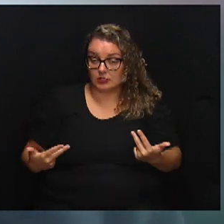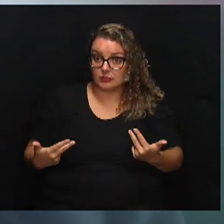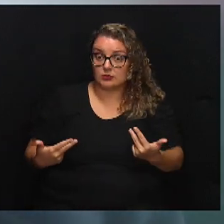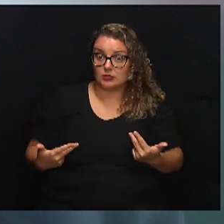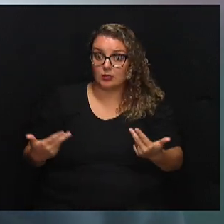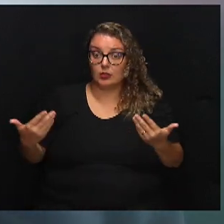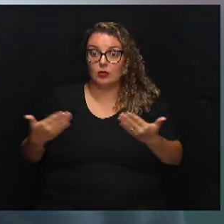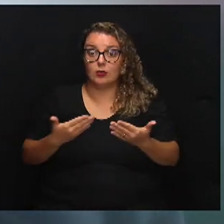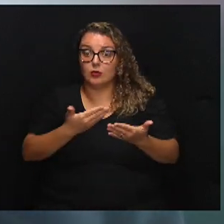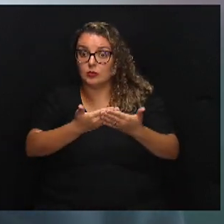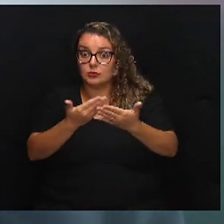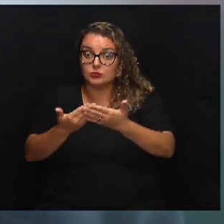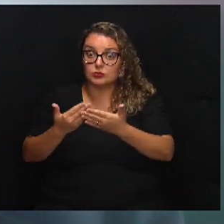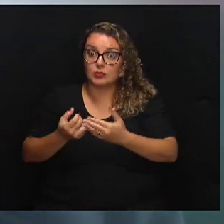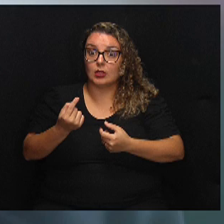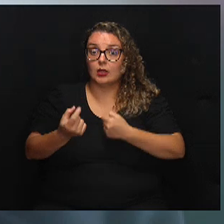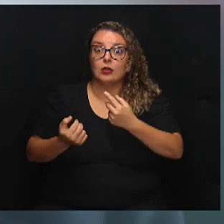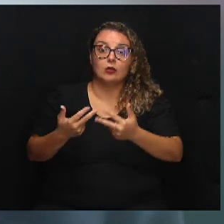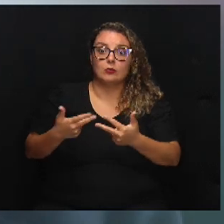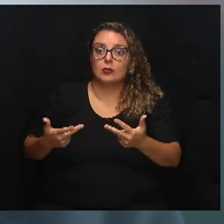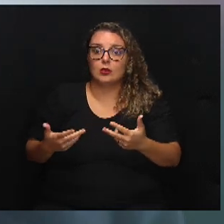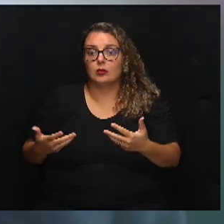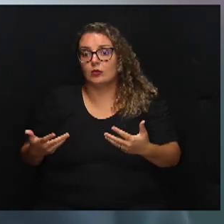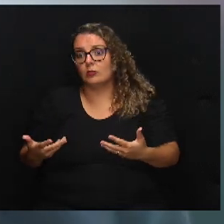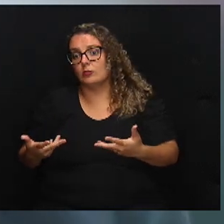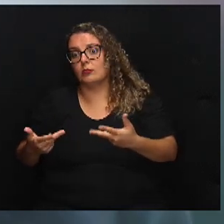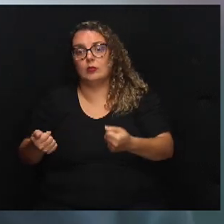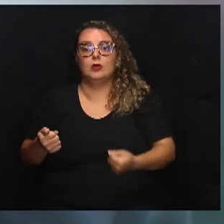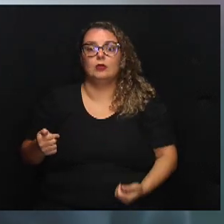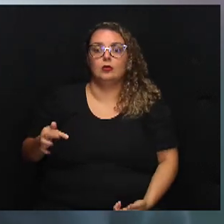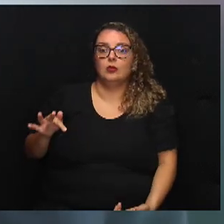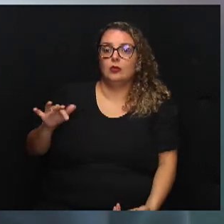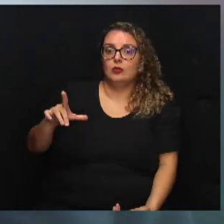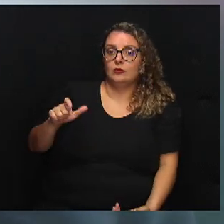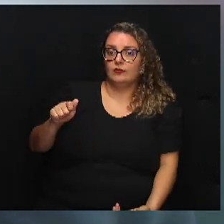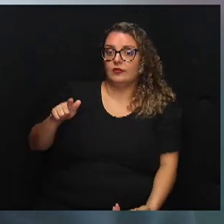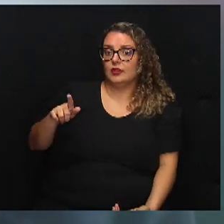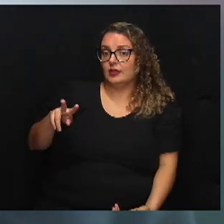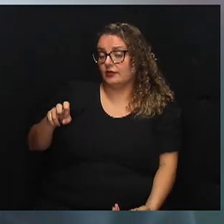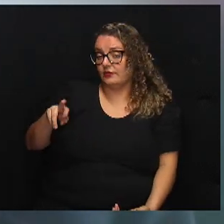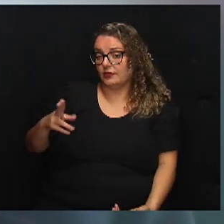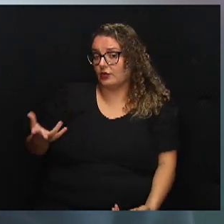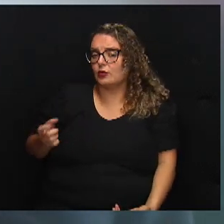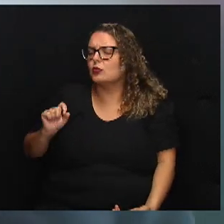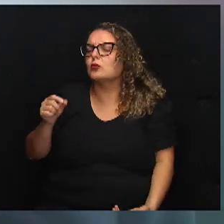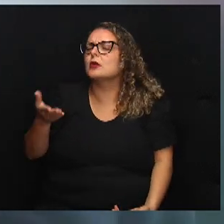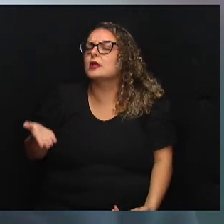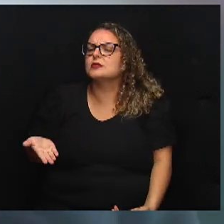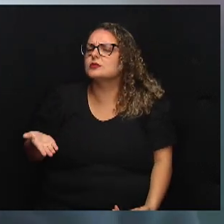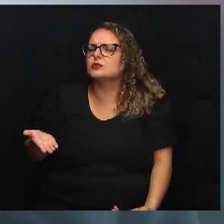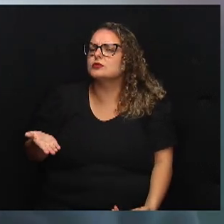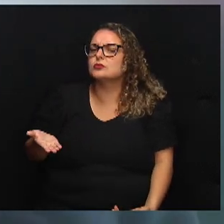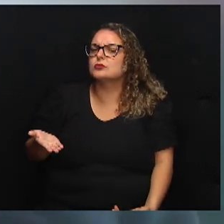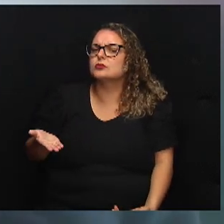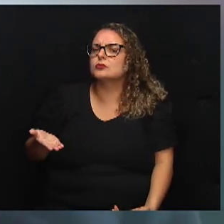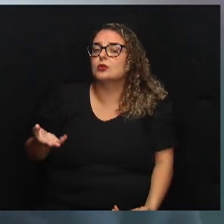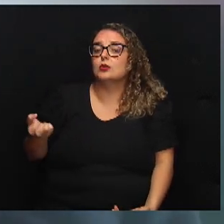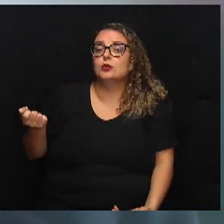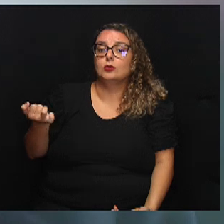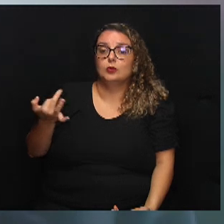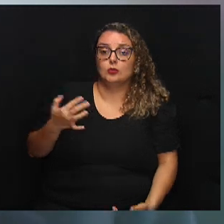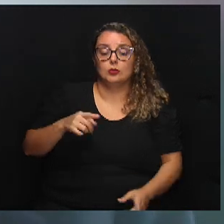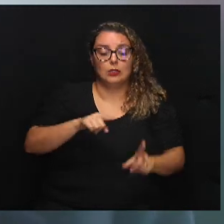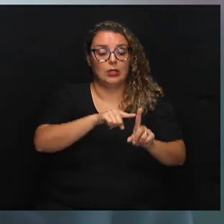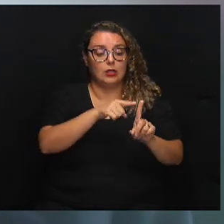se estuda algumas coisas incríveis, que é o tal do flavor. O que significa isso? Quanto mais a